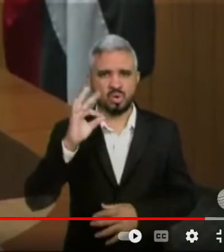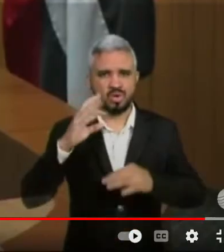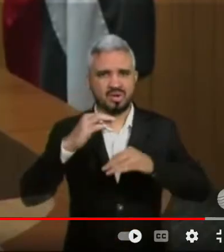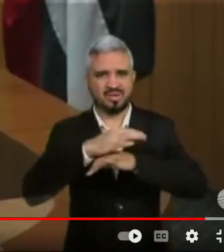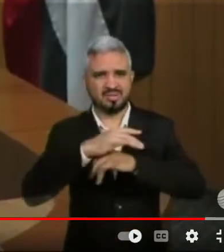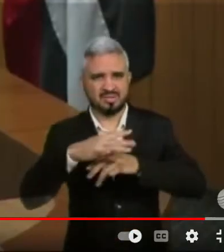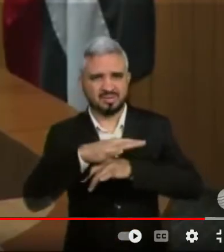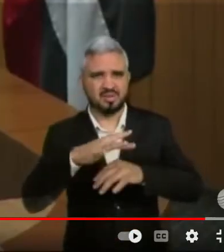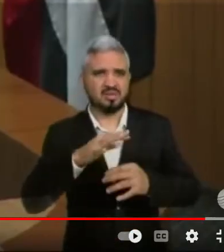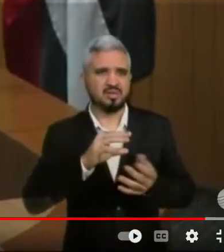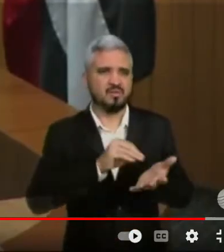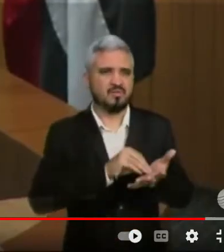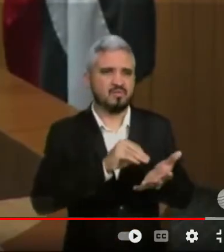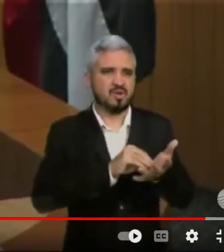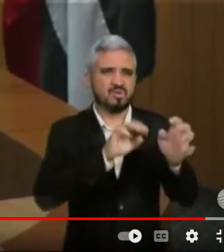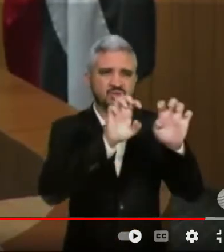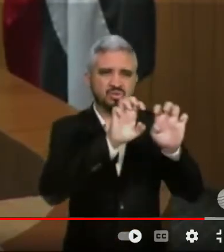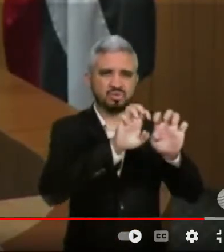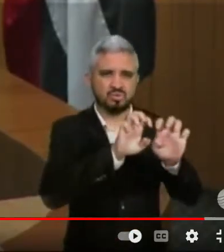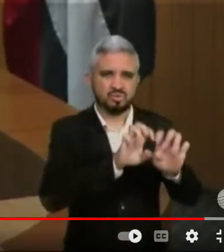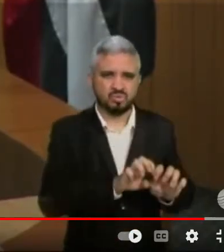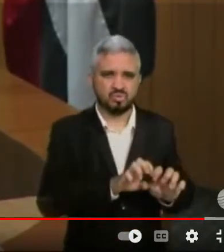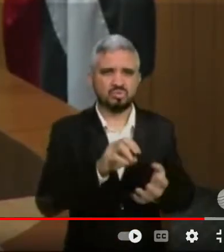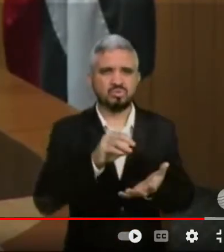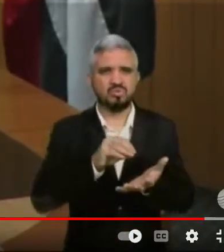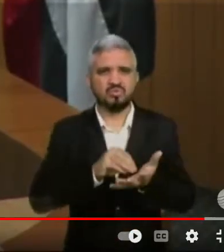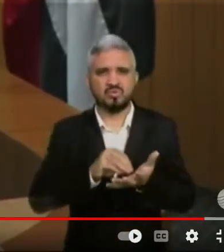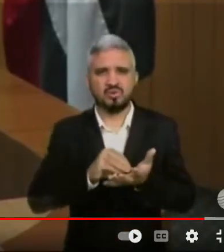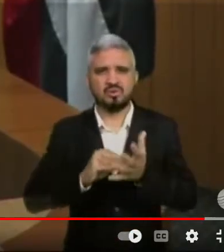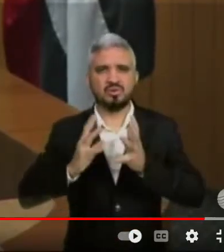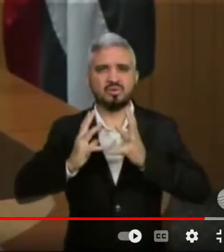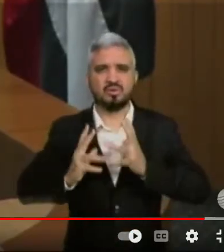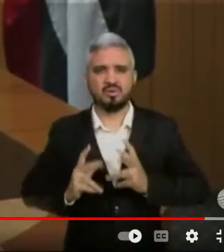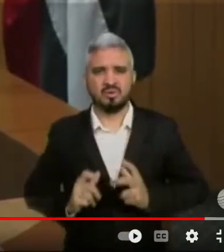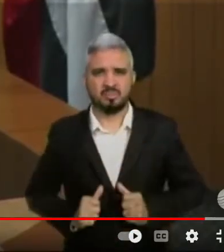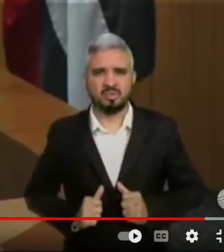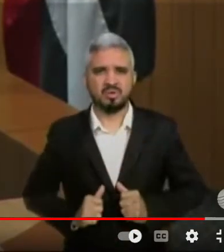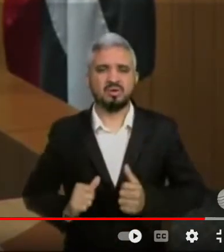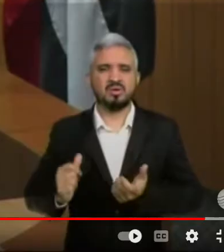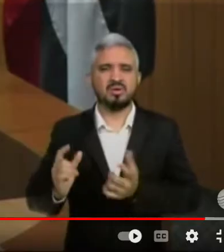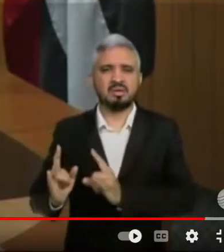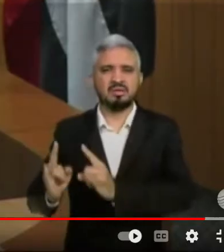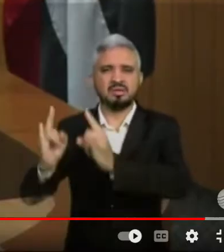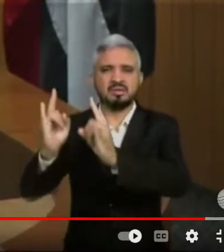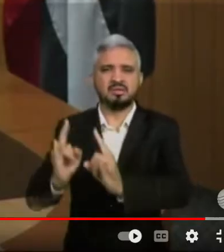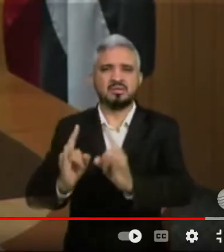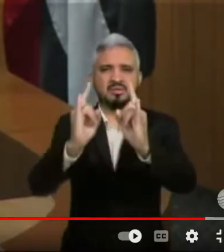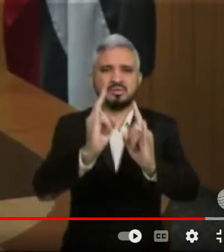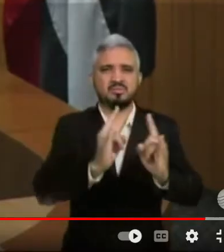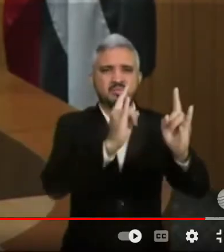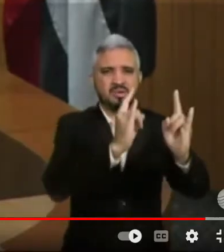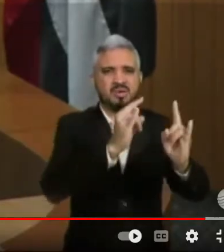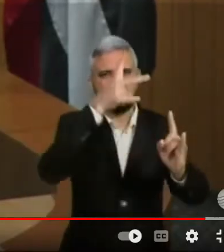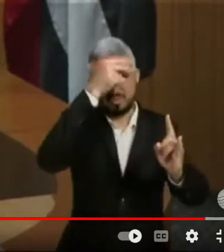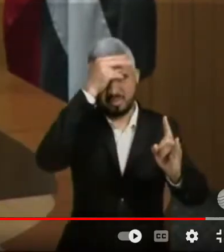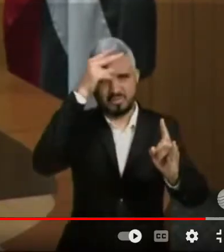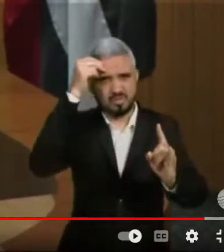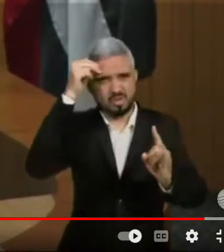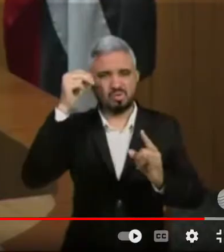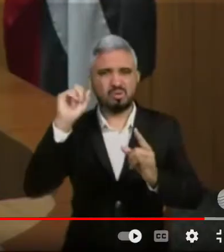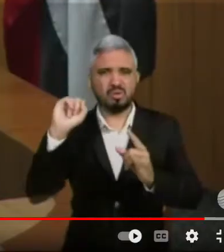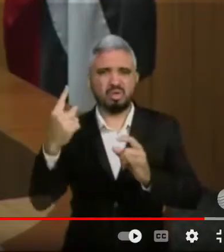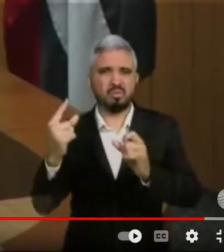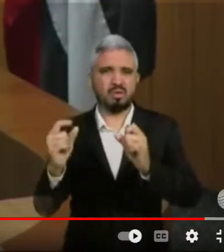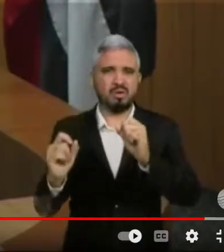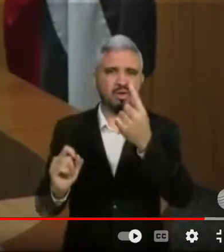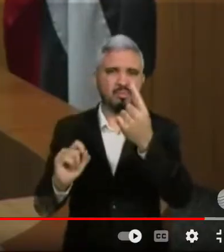falta de limpeza pública, os prédios públicos todos deteriorado, sem manutenção periódica, sem aquela manutenção